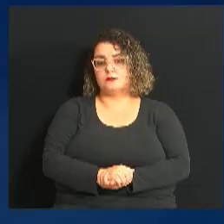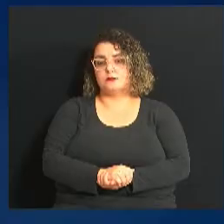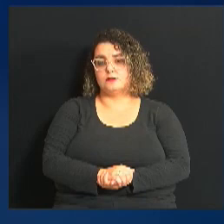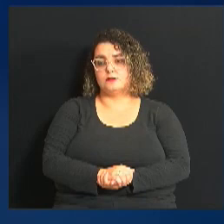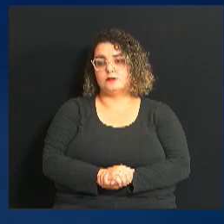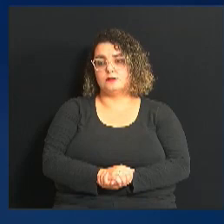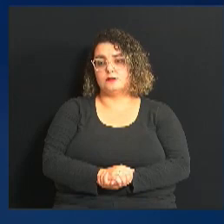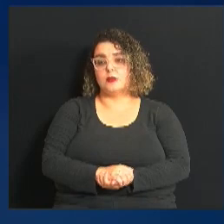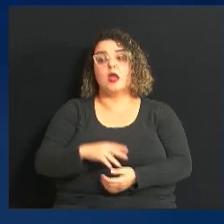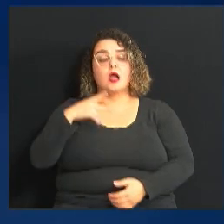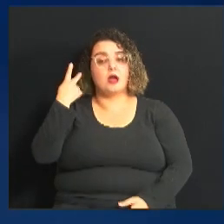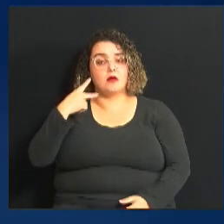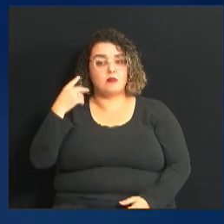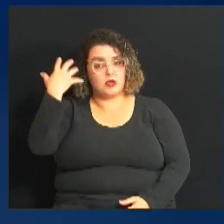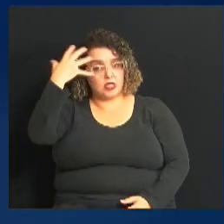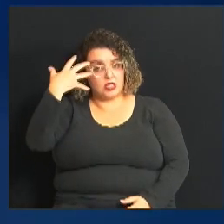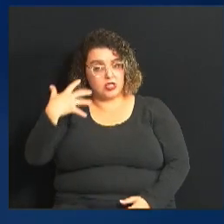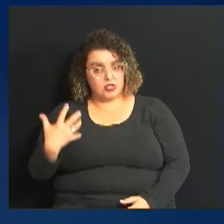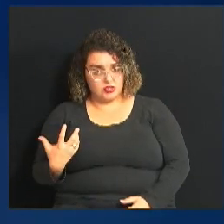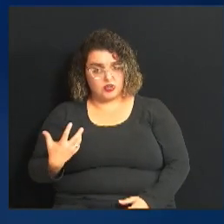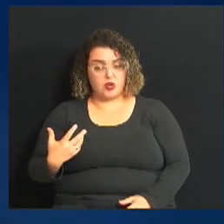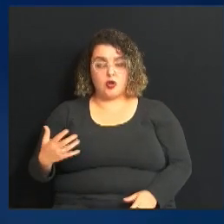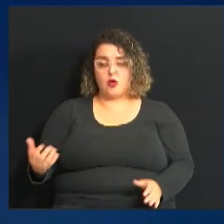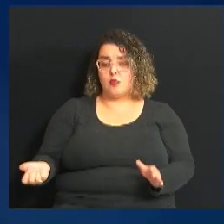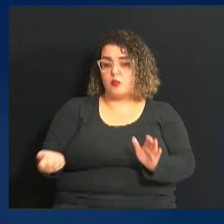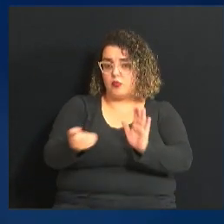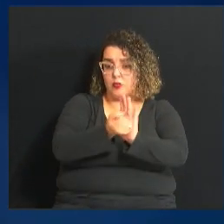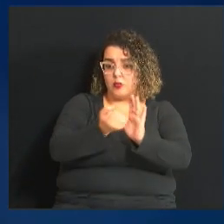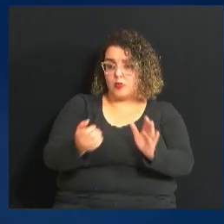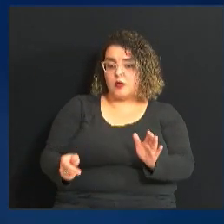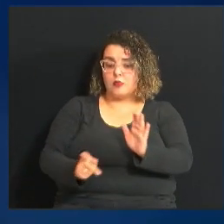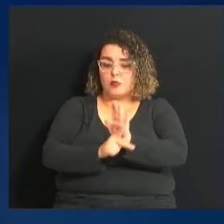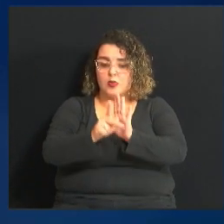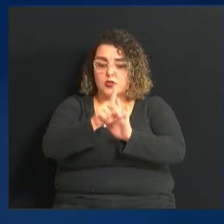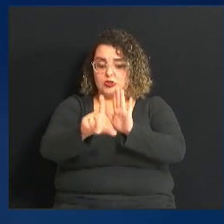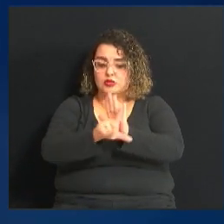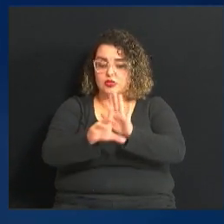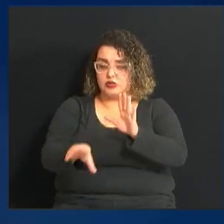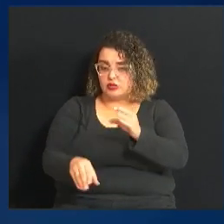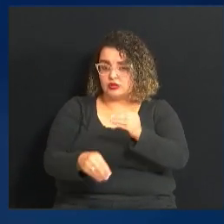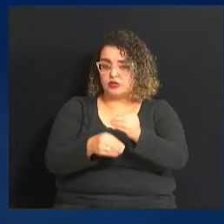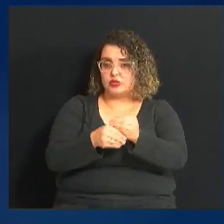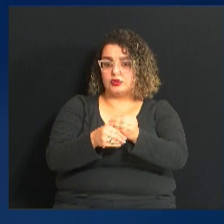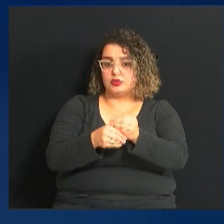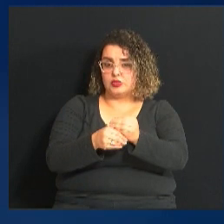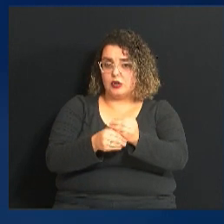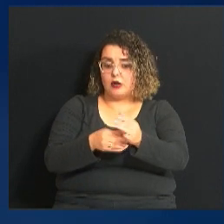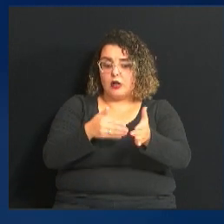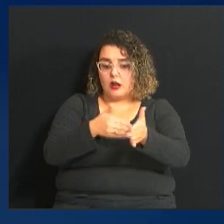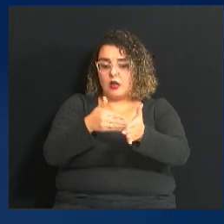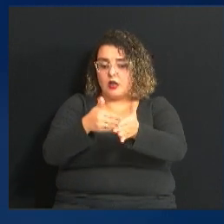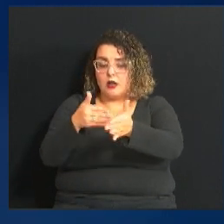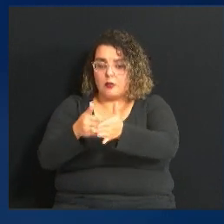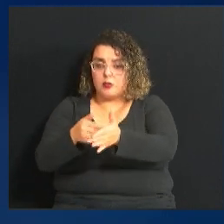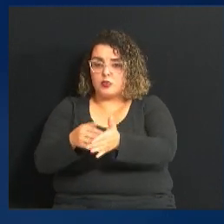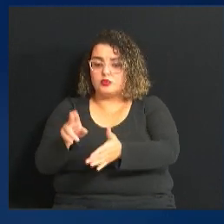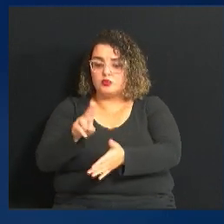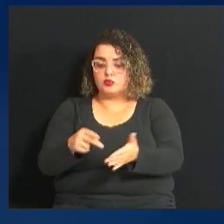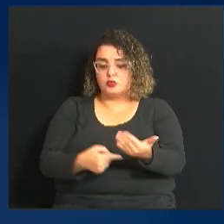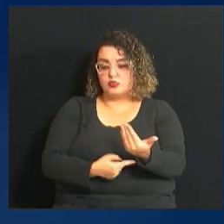e a vereadora guiga Calisto protocolou o projeto de lei complementar que prevê a restrição do uso de